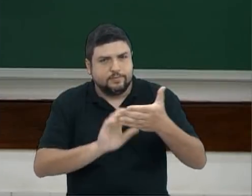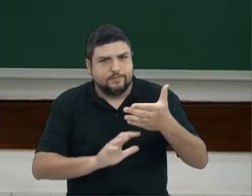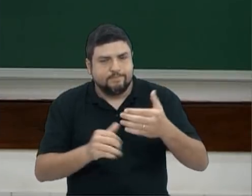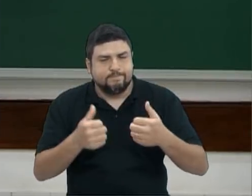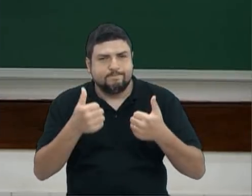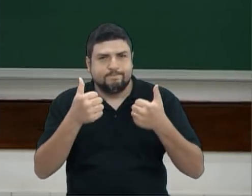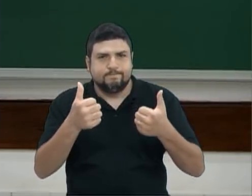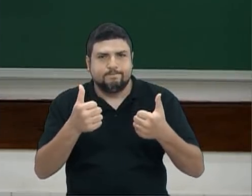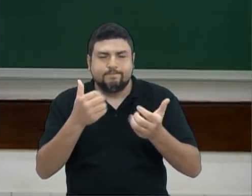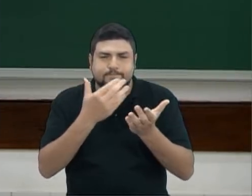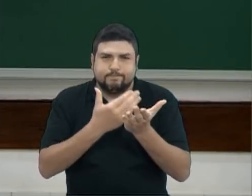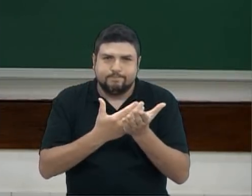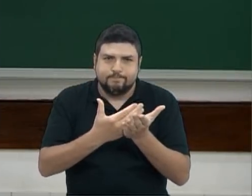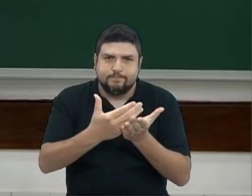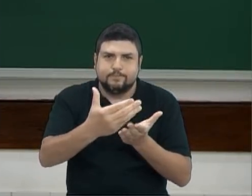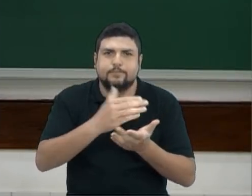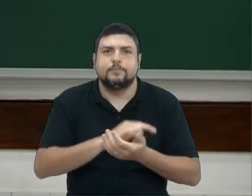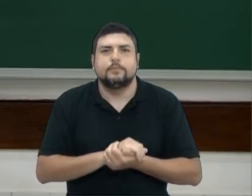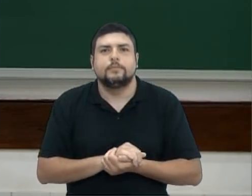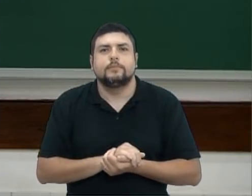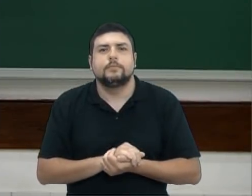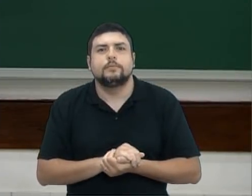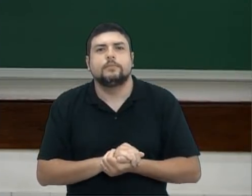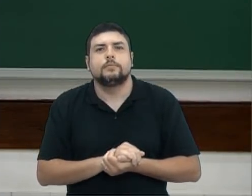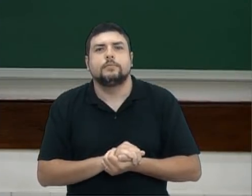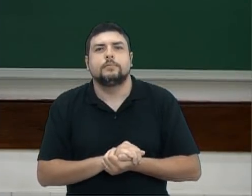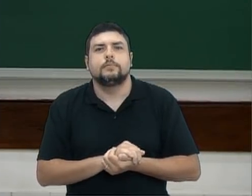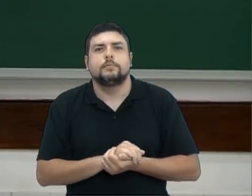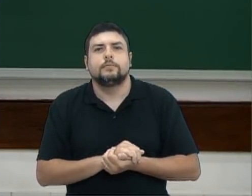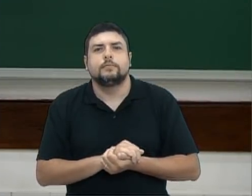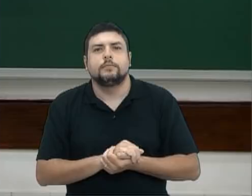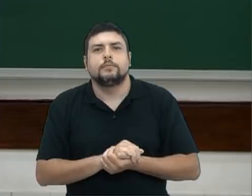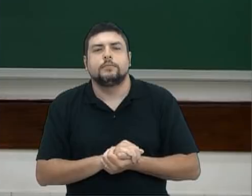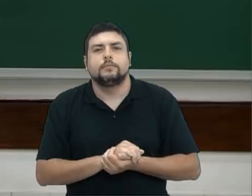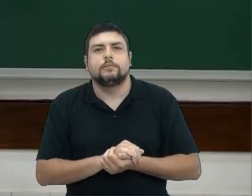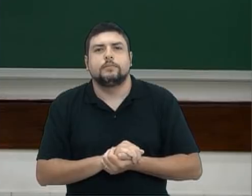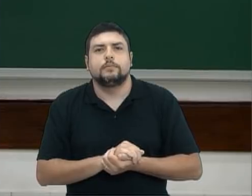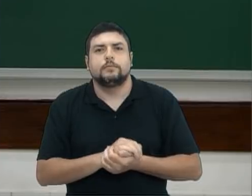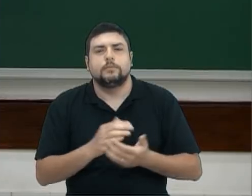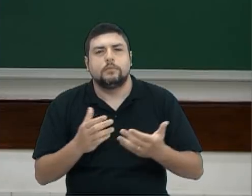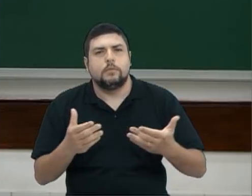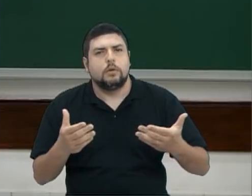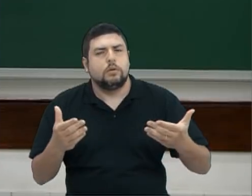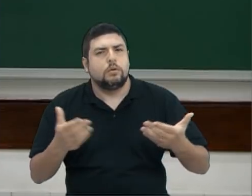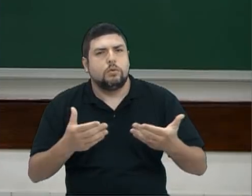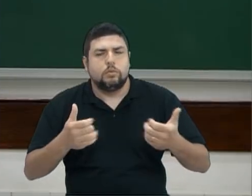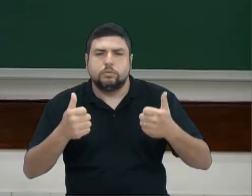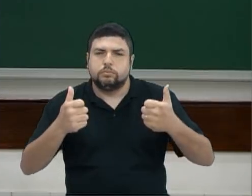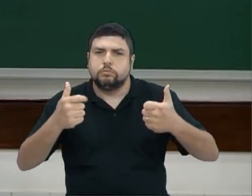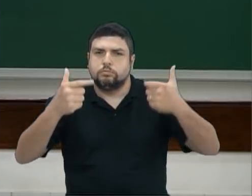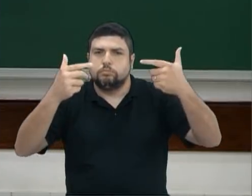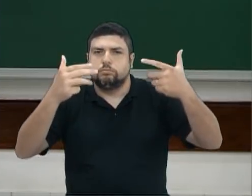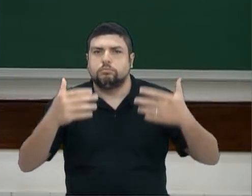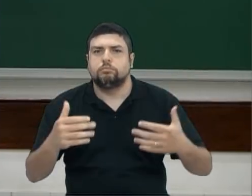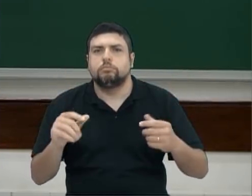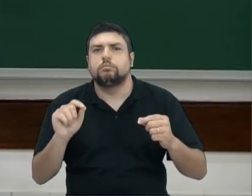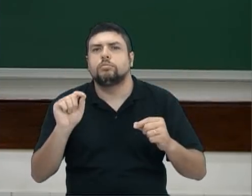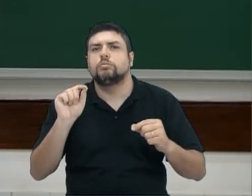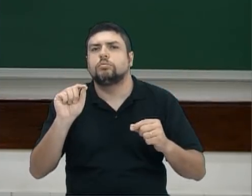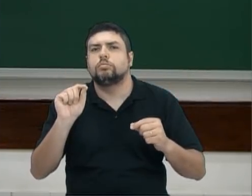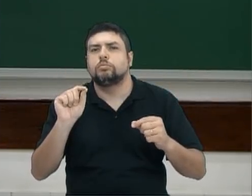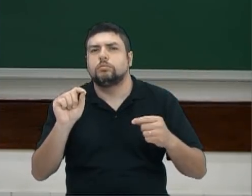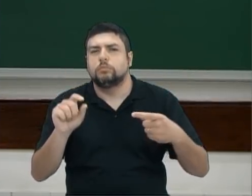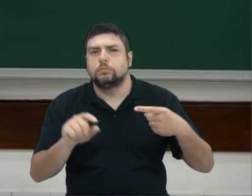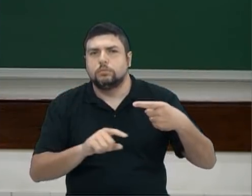Vamos começar? Então, hoje nós vamos falar para vocês